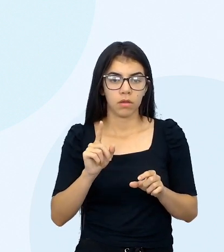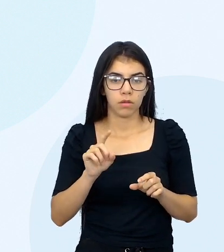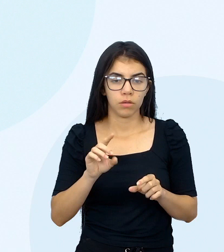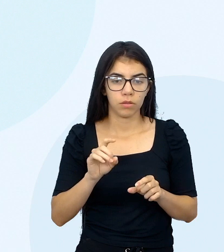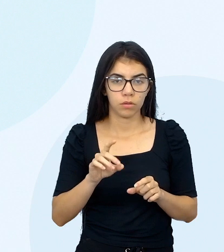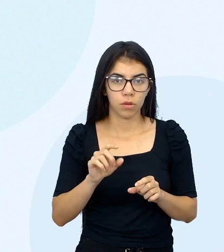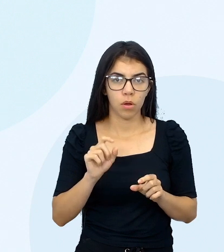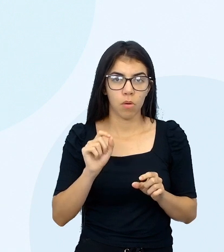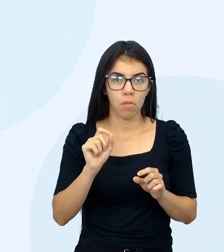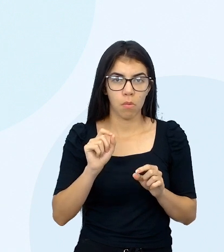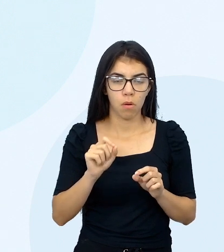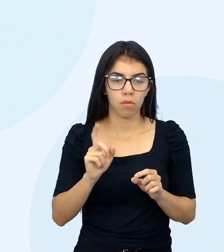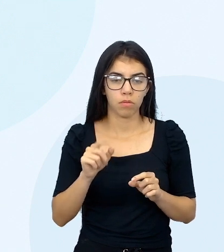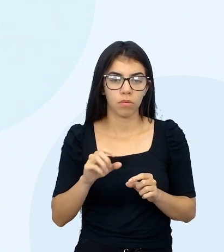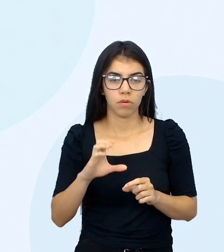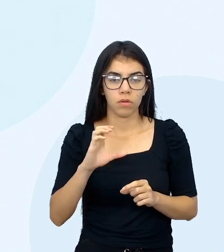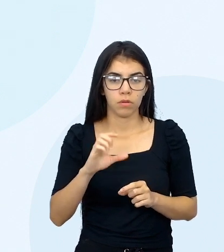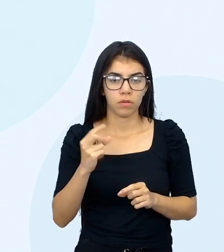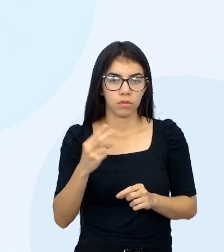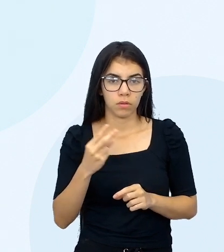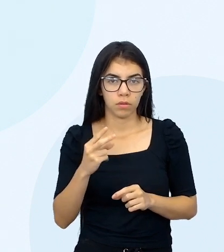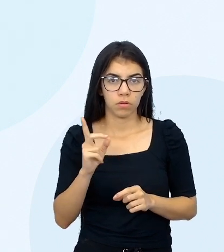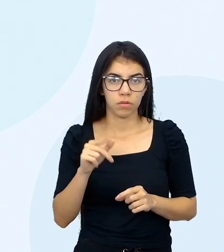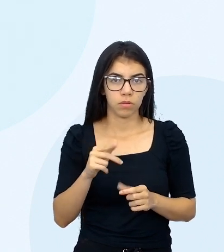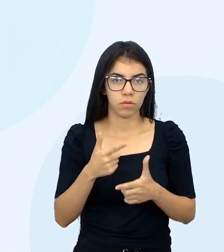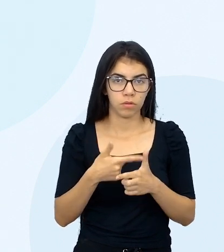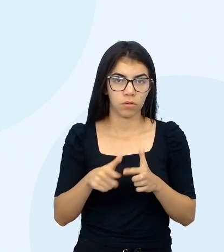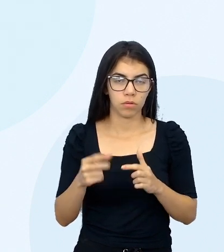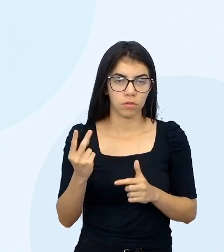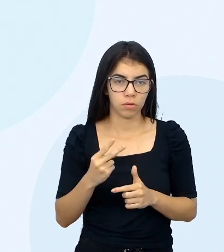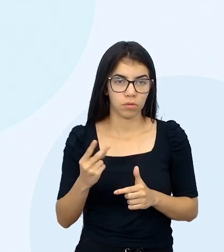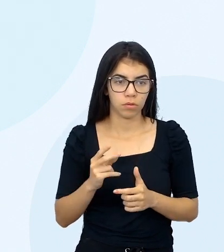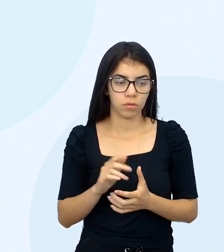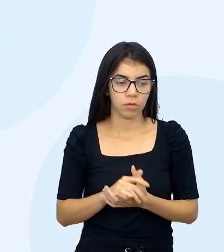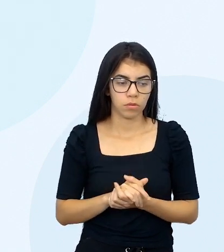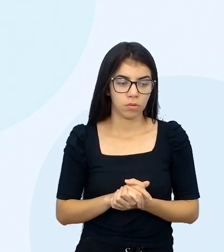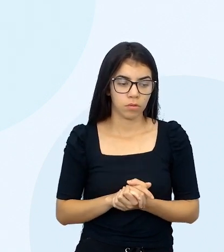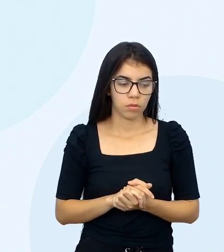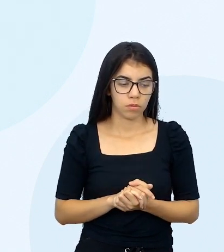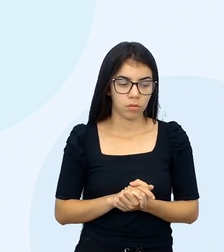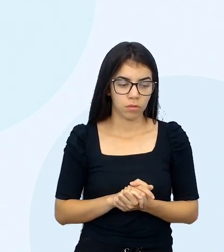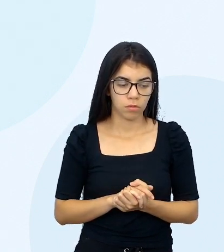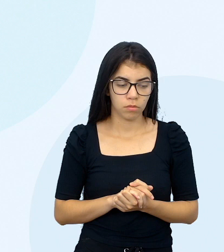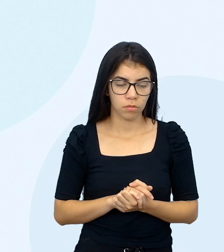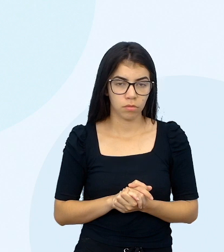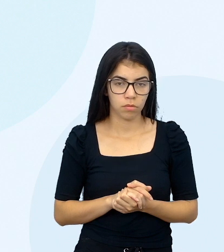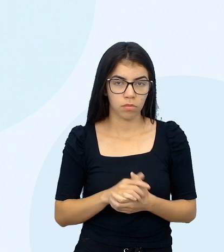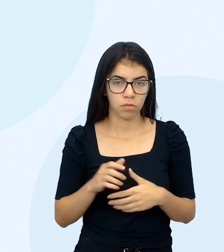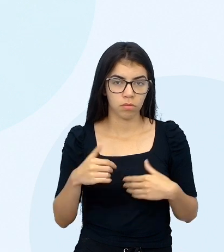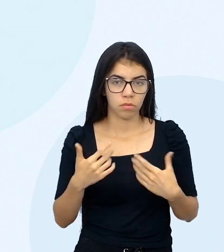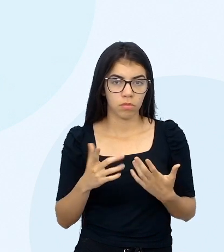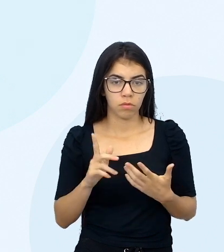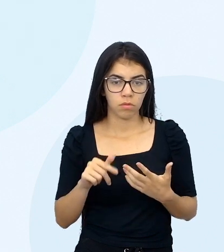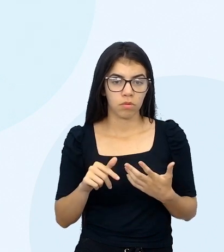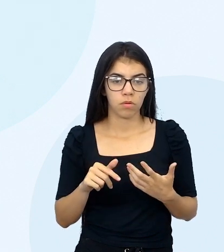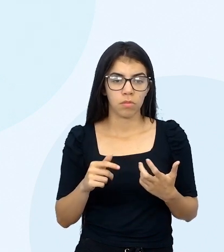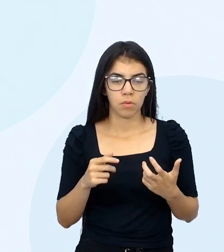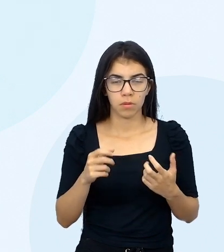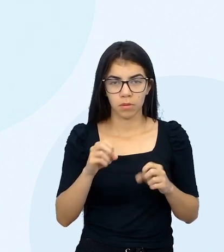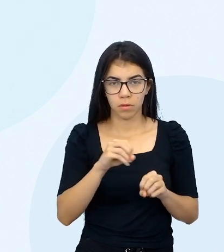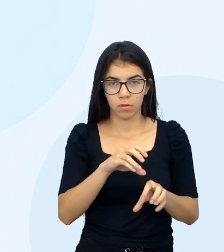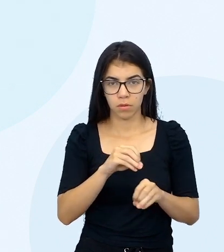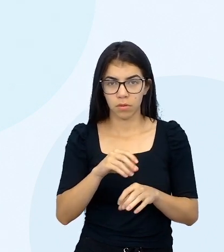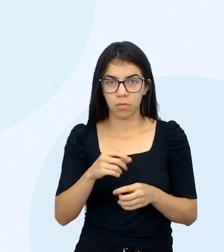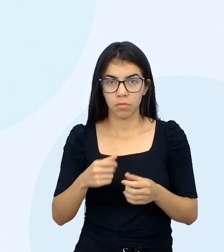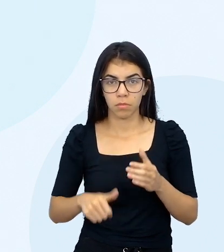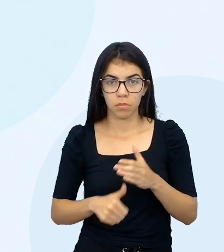Ele vai achar só que esse C2 aqui vai estar dividido por 2 também, Exatamente. né? Ele não vai pensar na Não. soma? Aí, Por lasca, isso que a gente porque ensina, né? Resolve